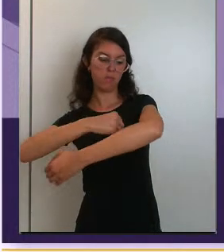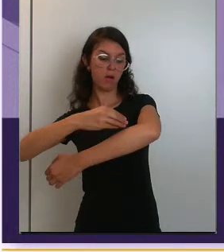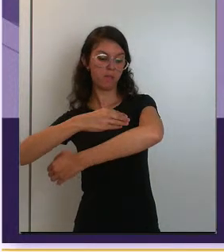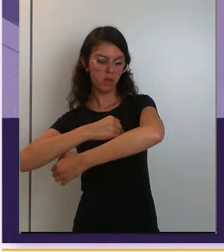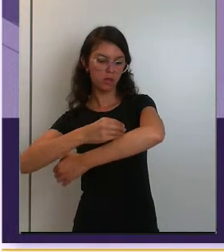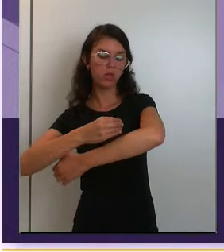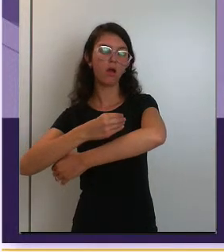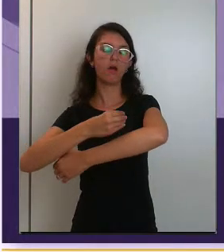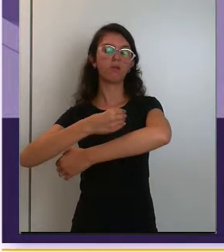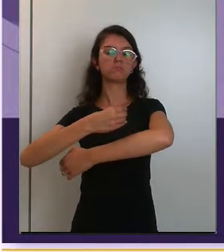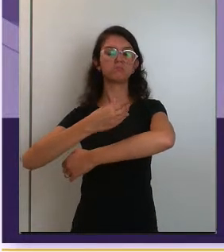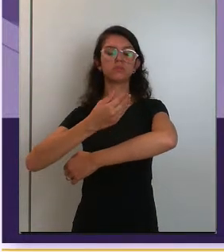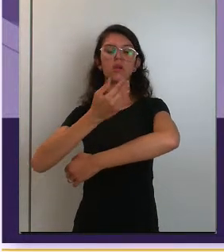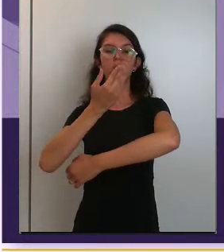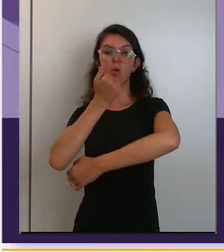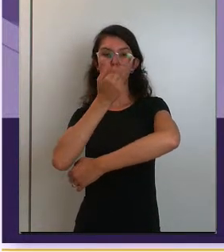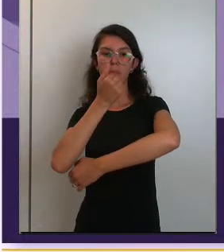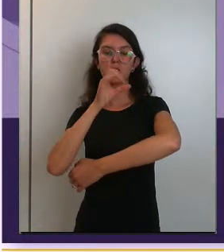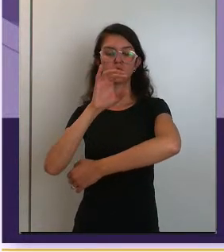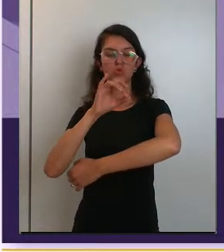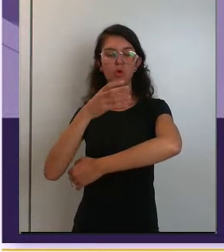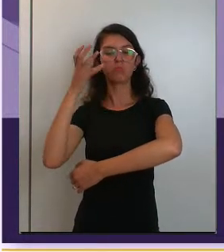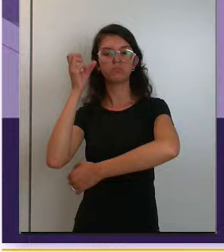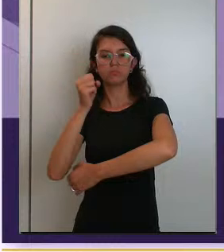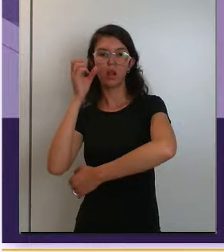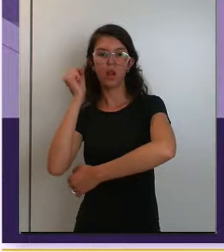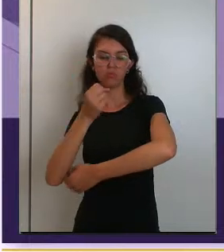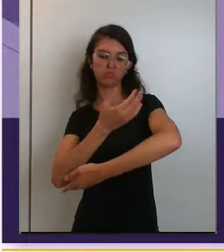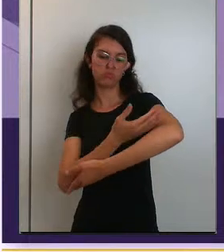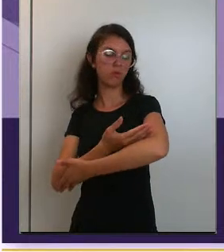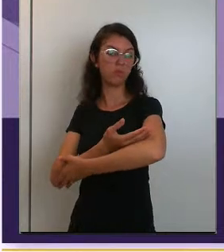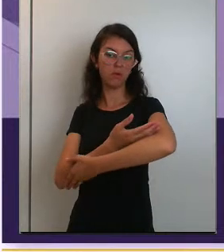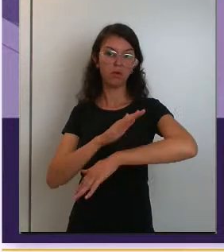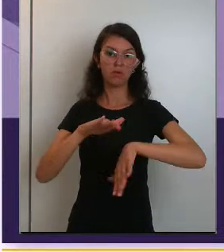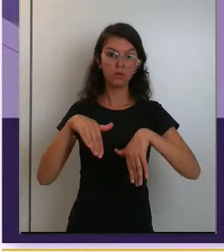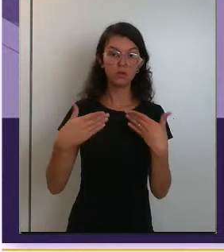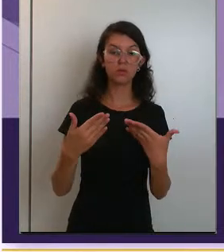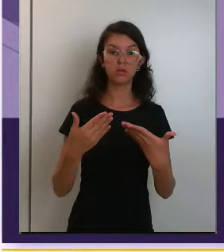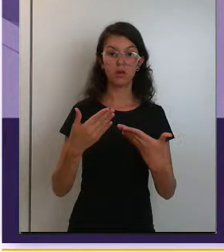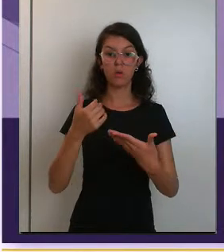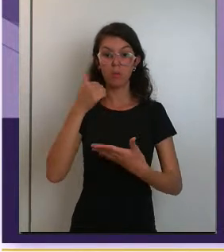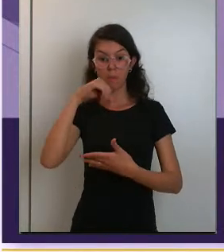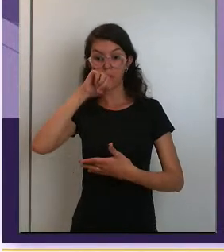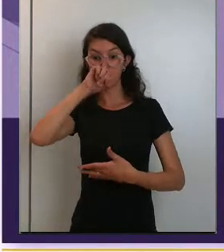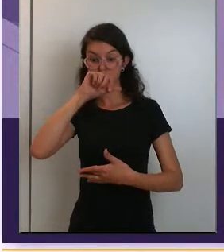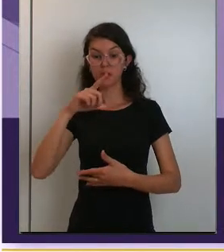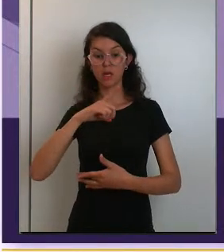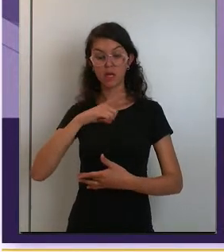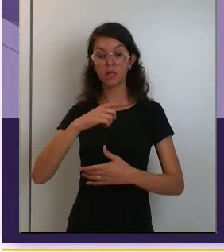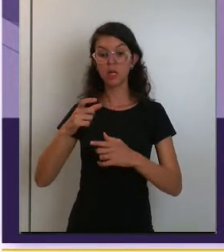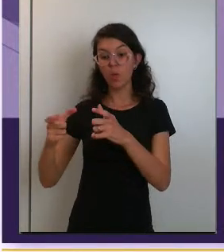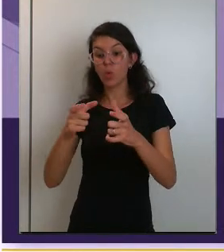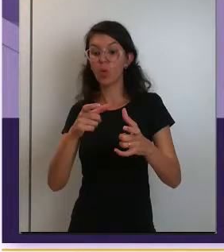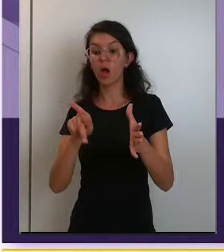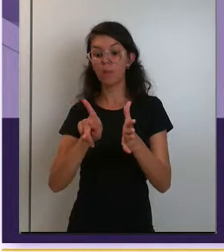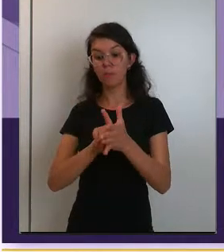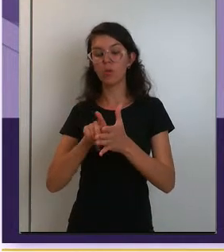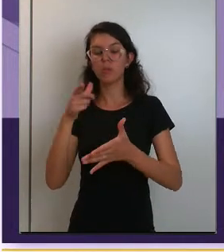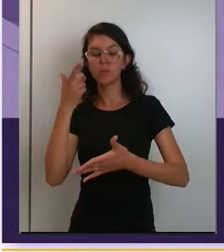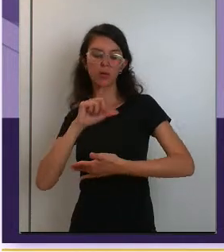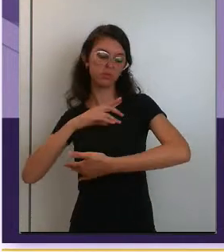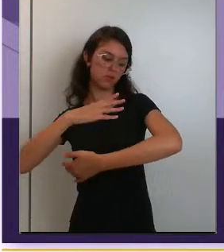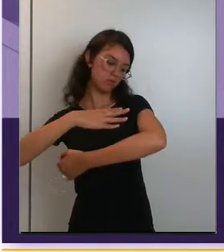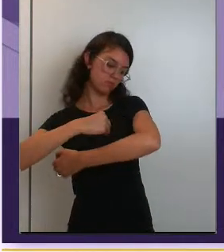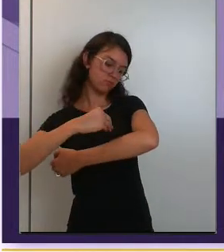trabalho, após a licença maternidade, essas mães terem condições, né, mínimas de higiene,